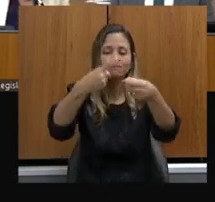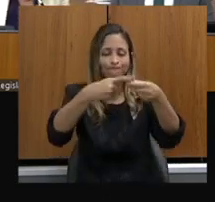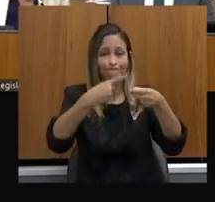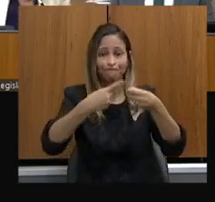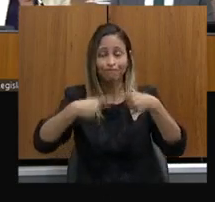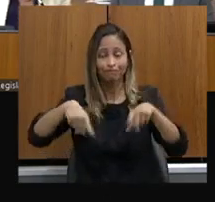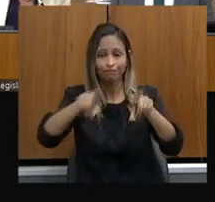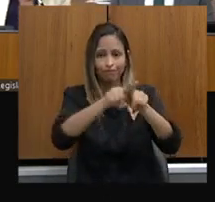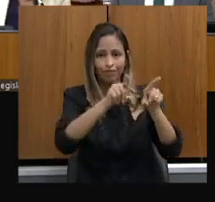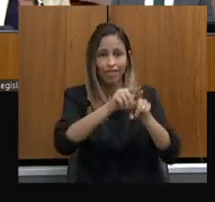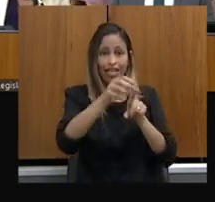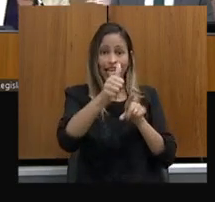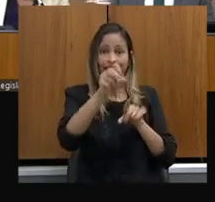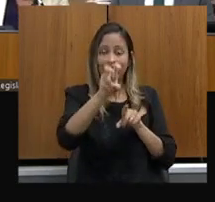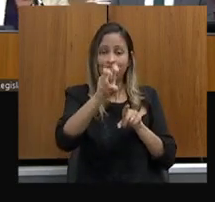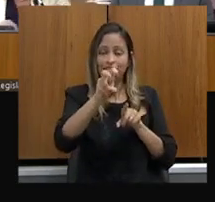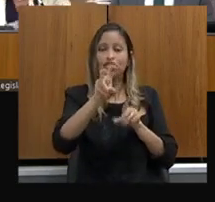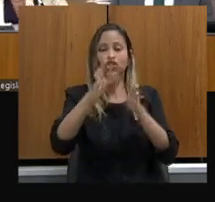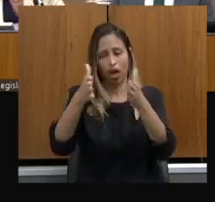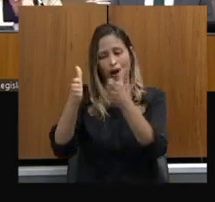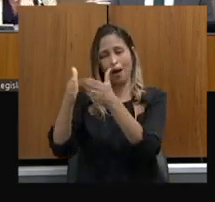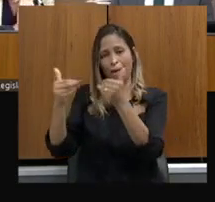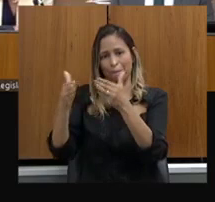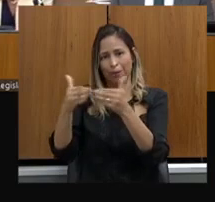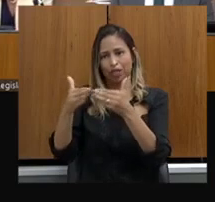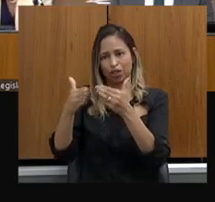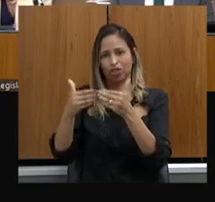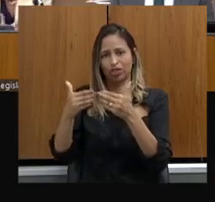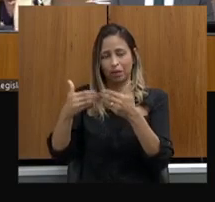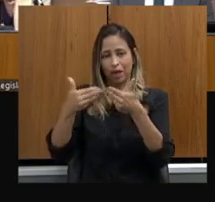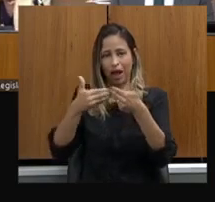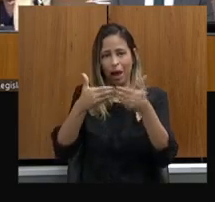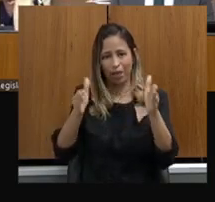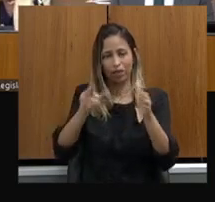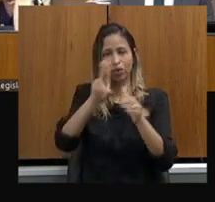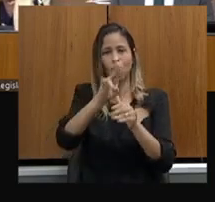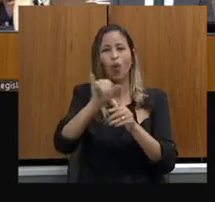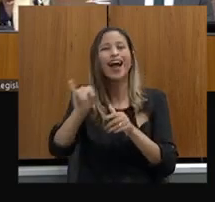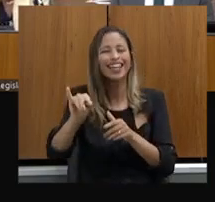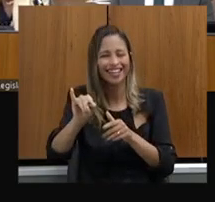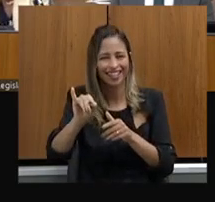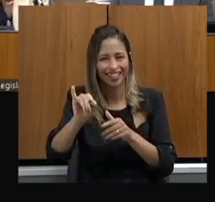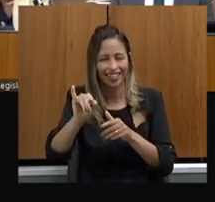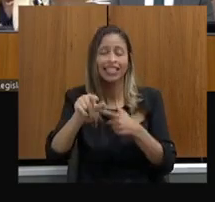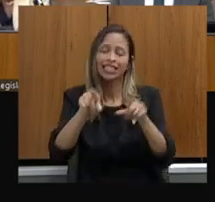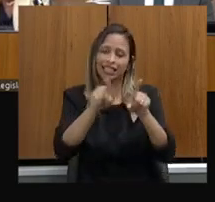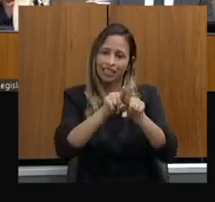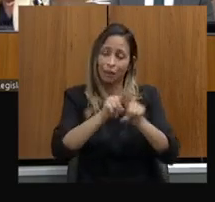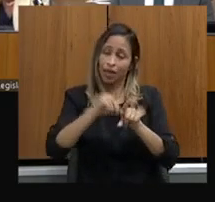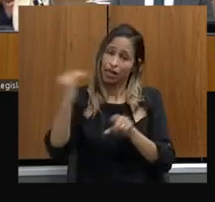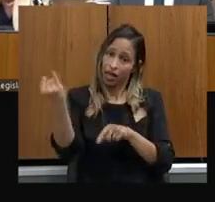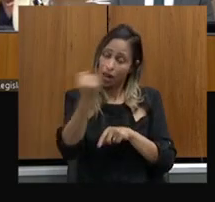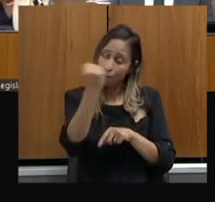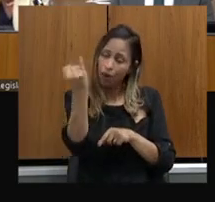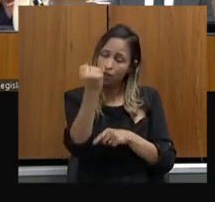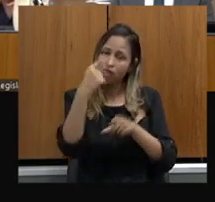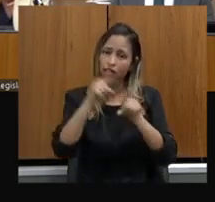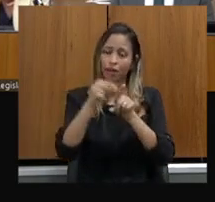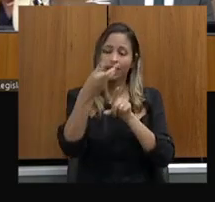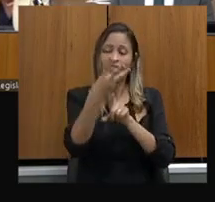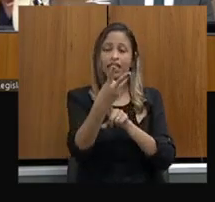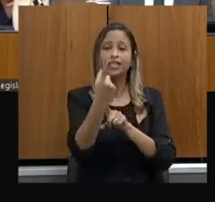conveniados e 15 municípios que já peticionaram solicitando abertura de wises esse dado é muito importante porque a gente tinha até então